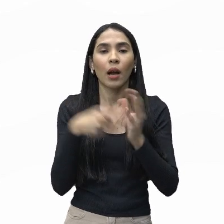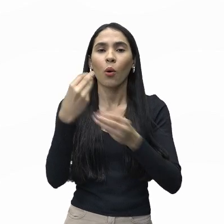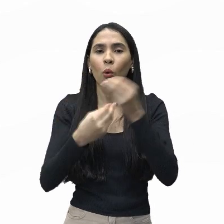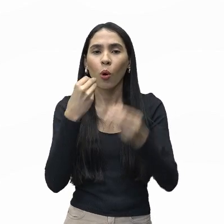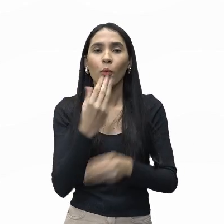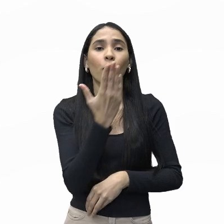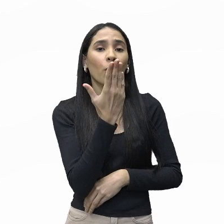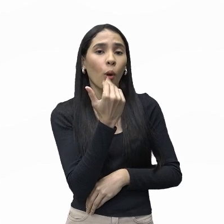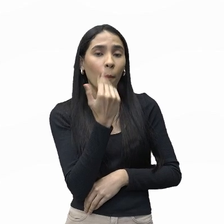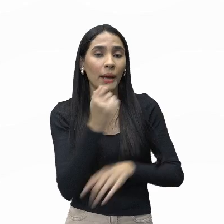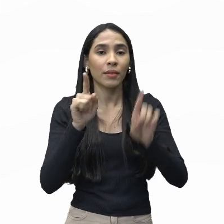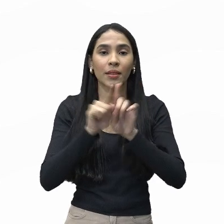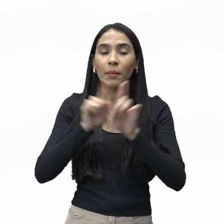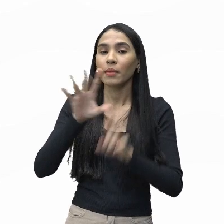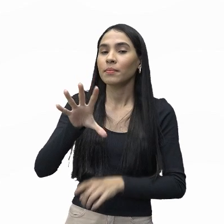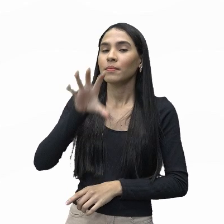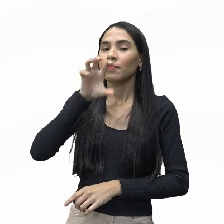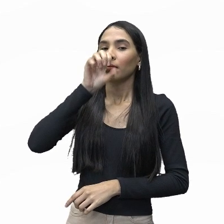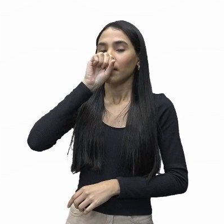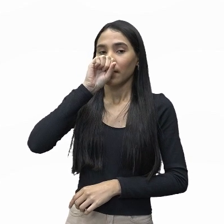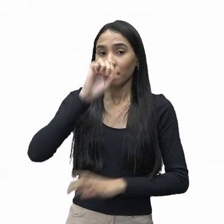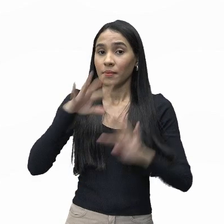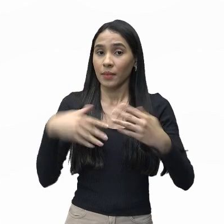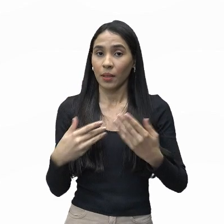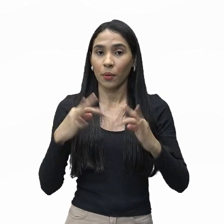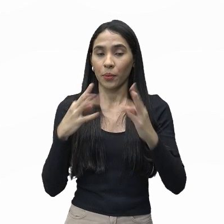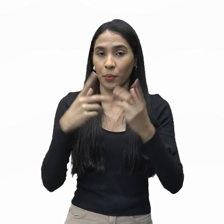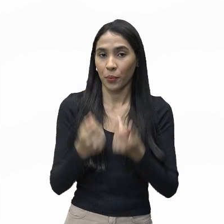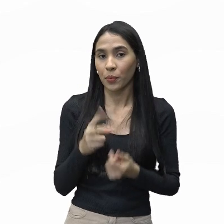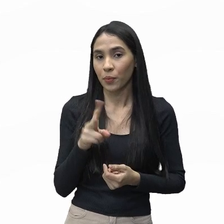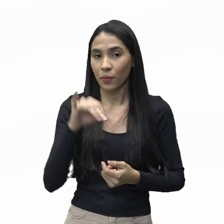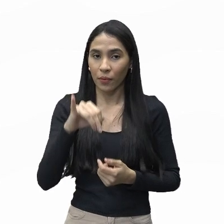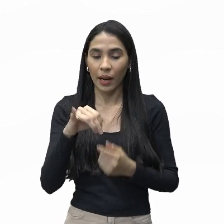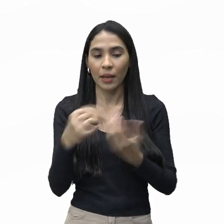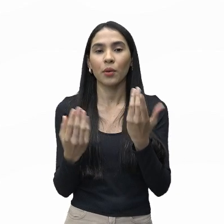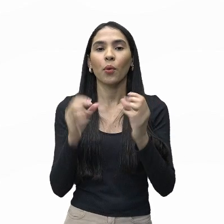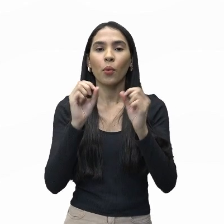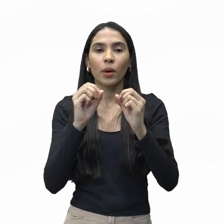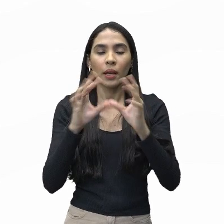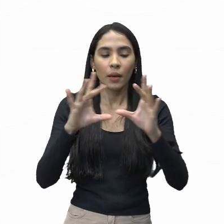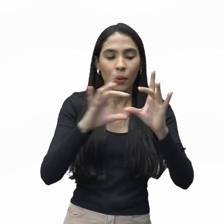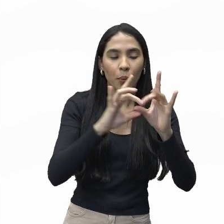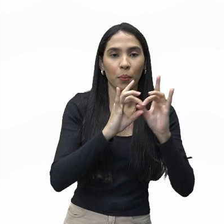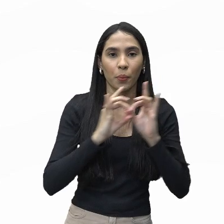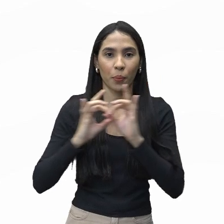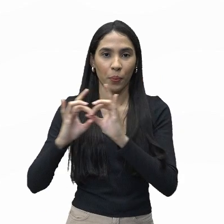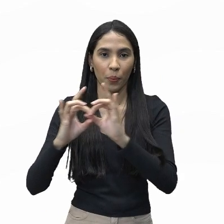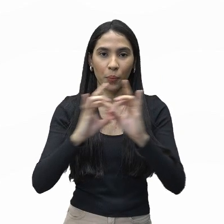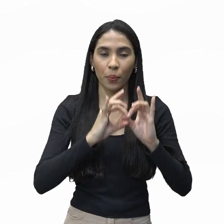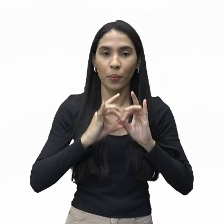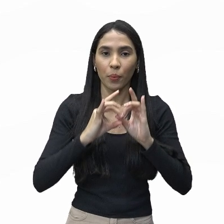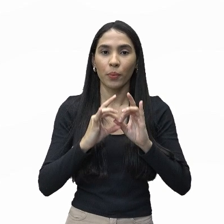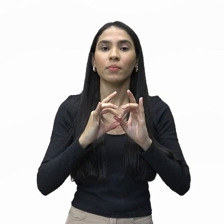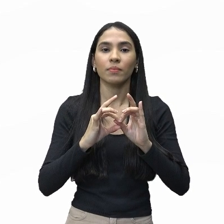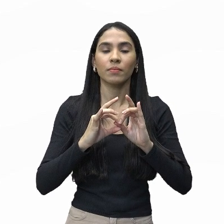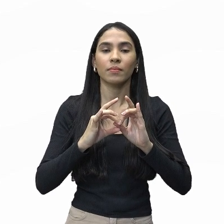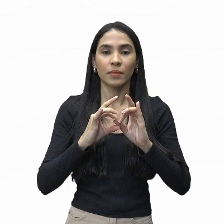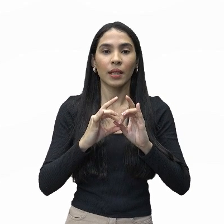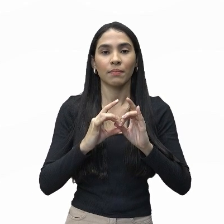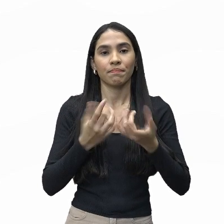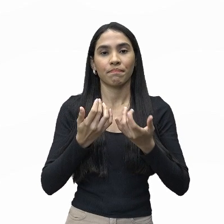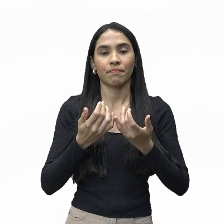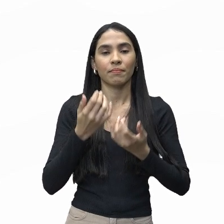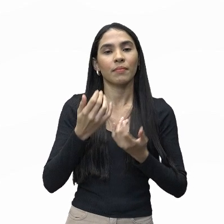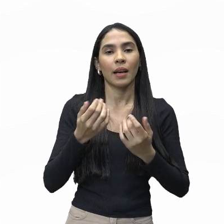e do ar que respiramos. Então tudo isso aí vai, né, se juntar, vai se unir para poder fazer aquela energia